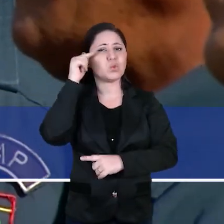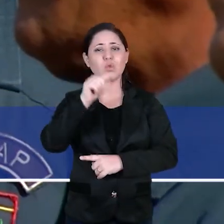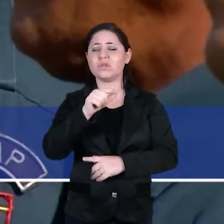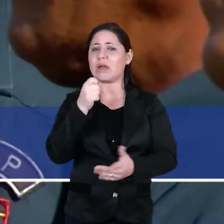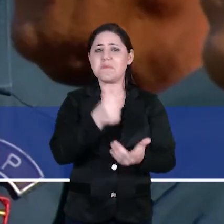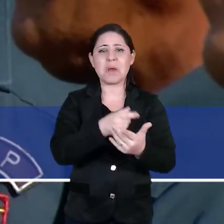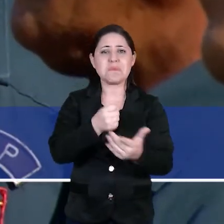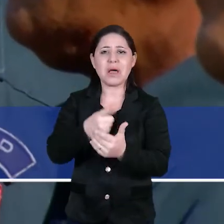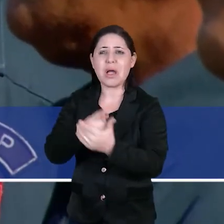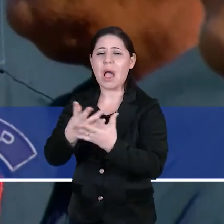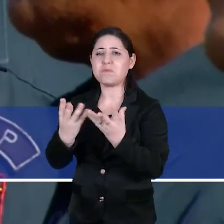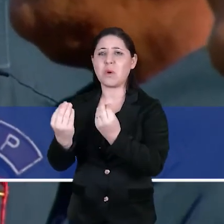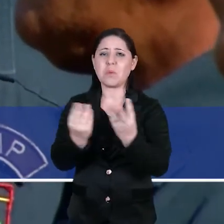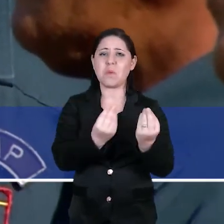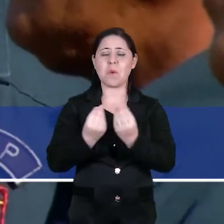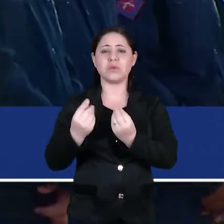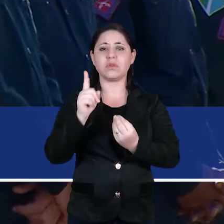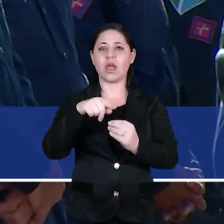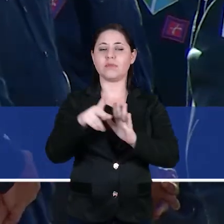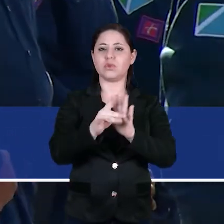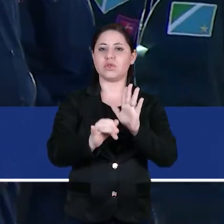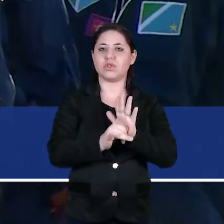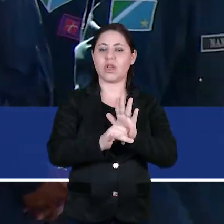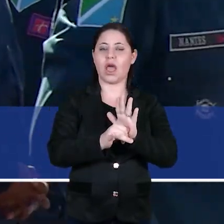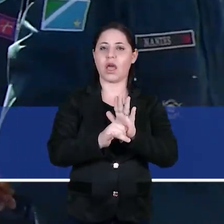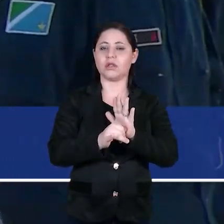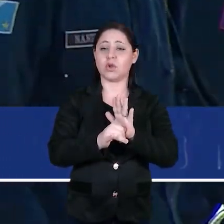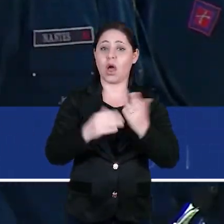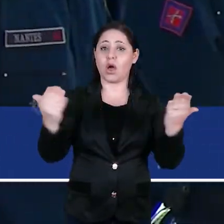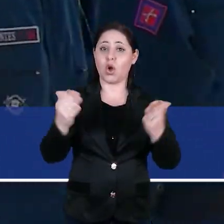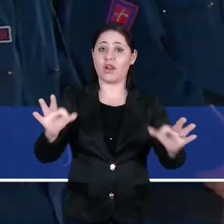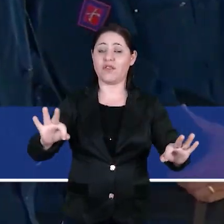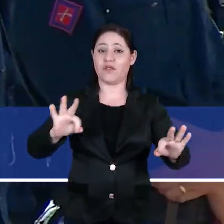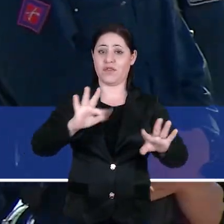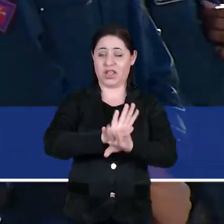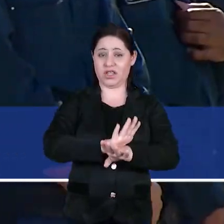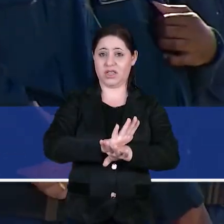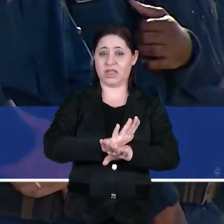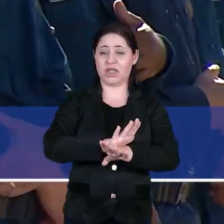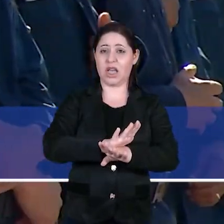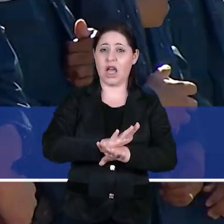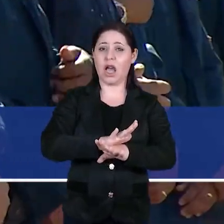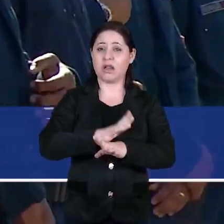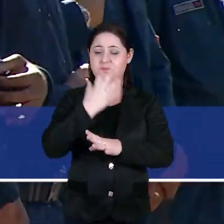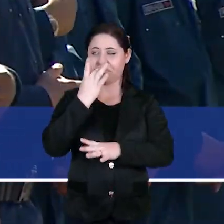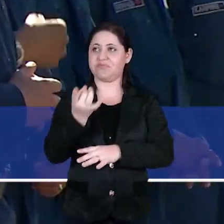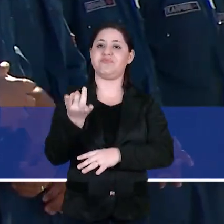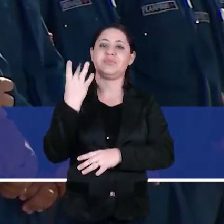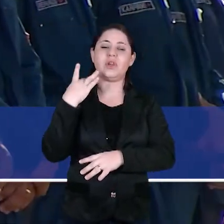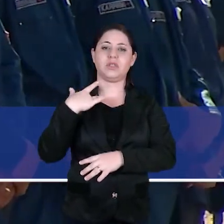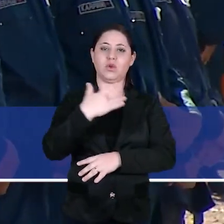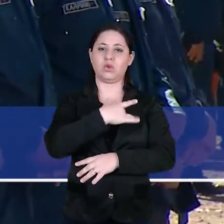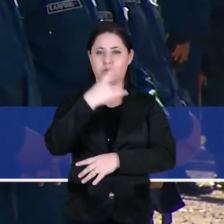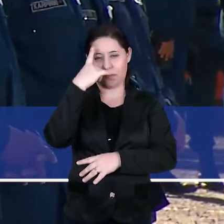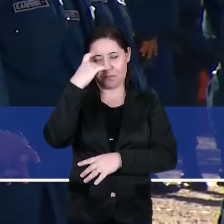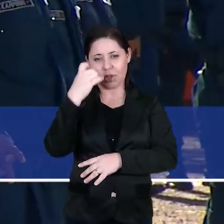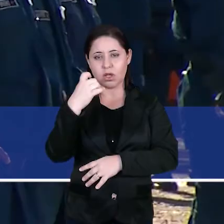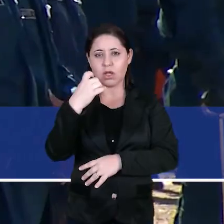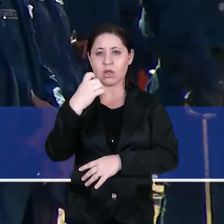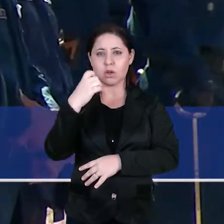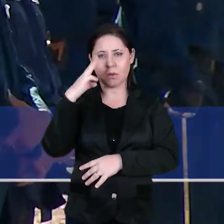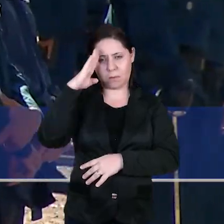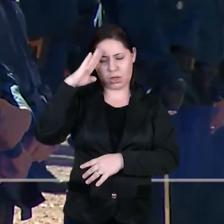não consegue suprir tanta demanda e que o projeto vem para dar fim à negligência com relação à saúde mental